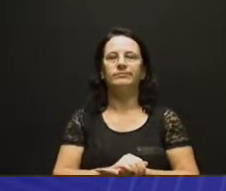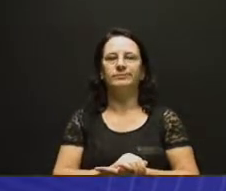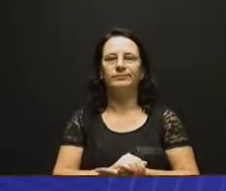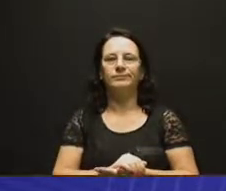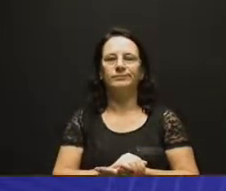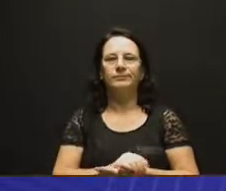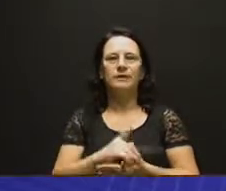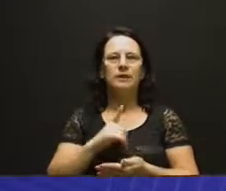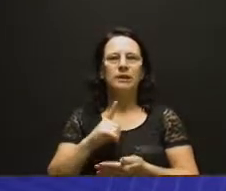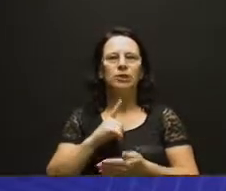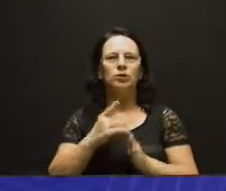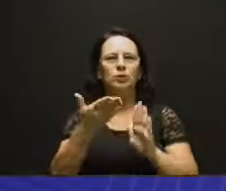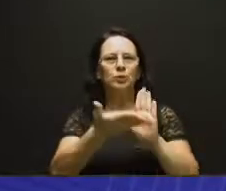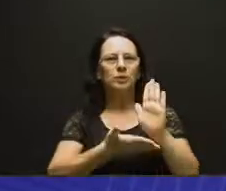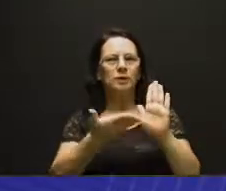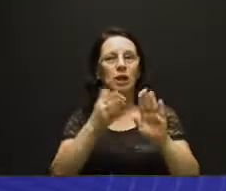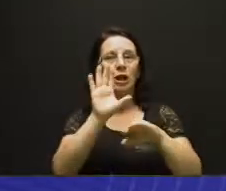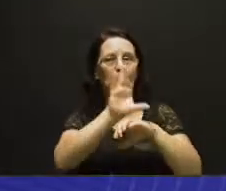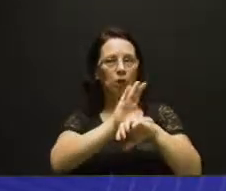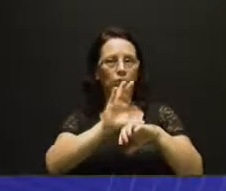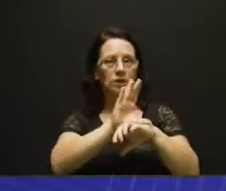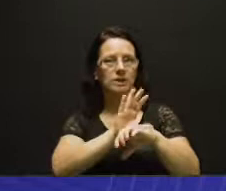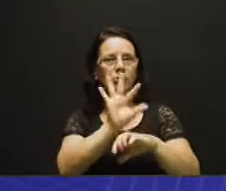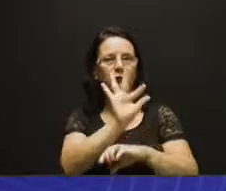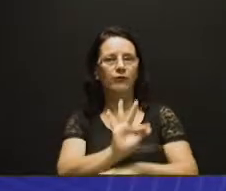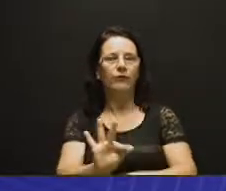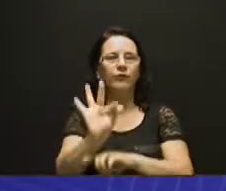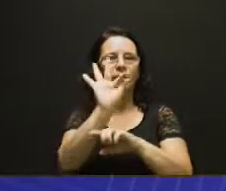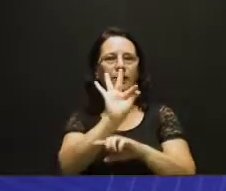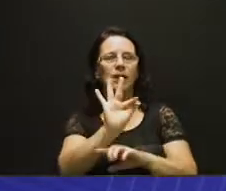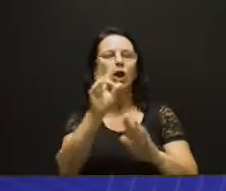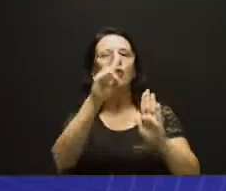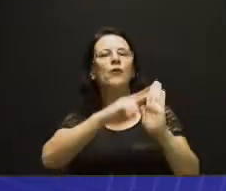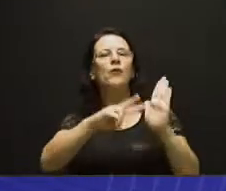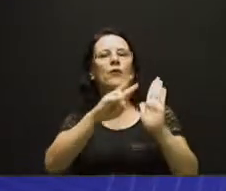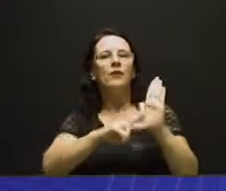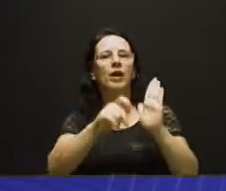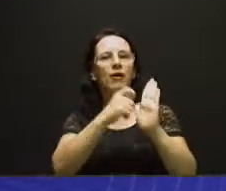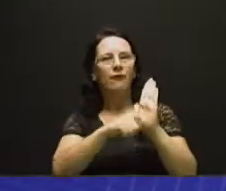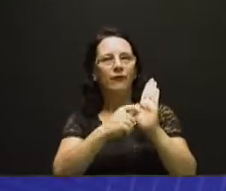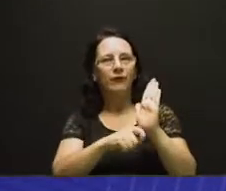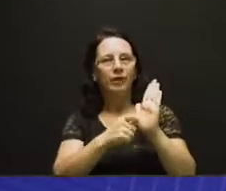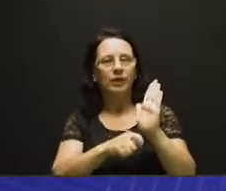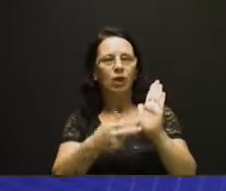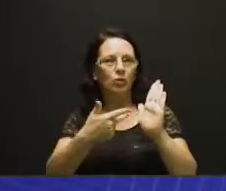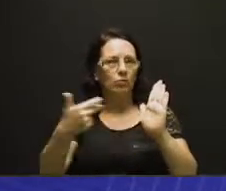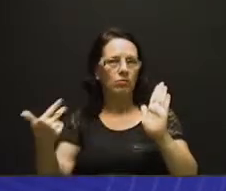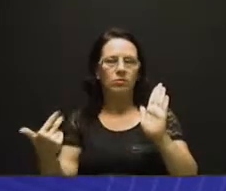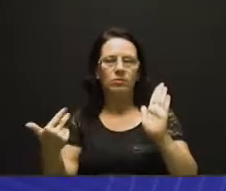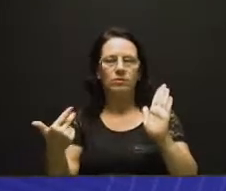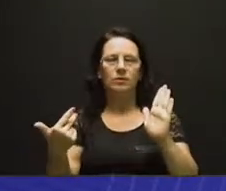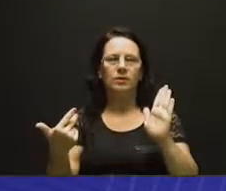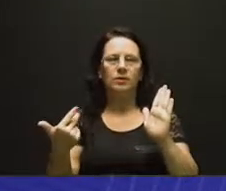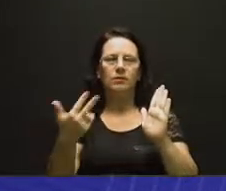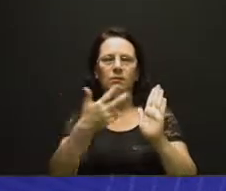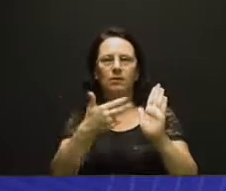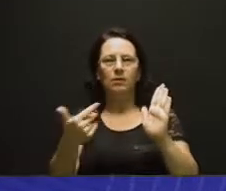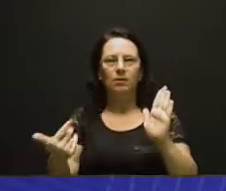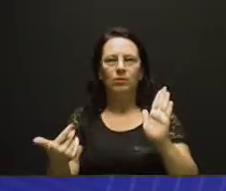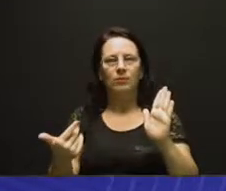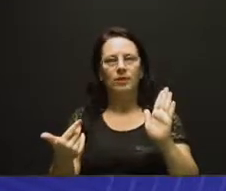basear na constituição federal na hora da gente avaliar alguma alguma questão alguma